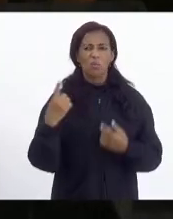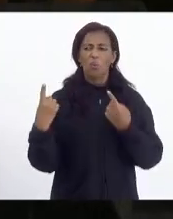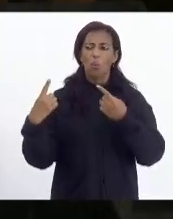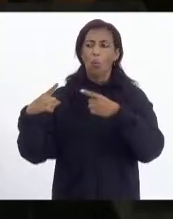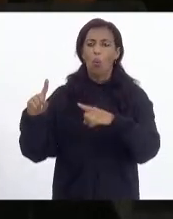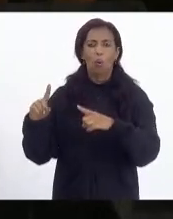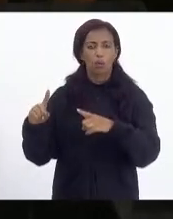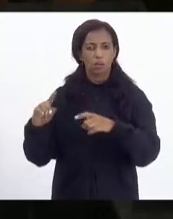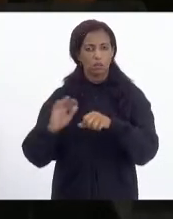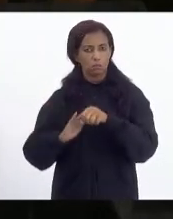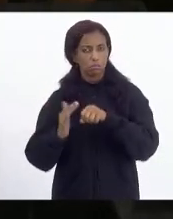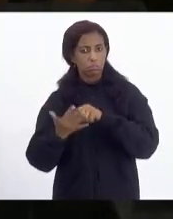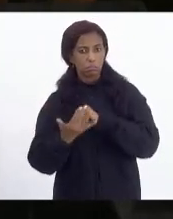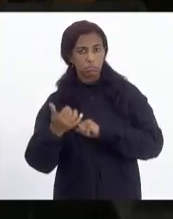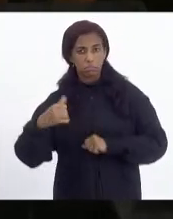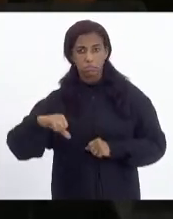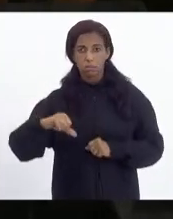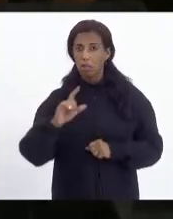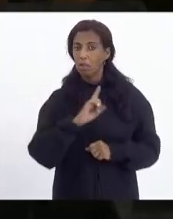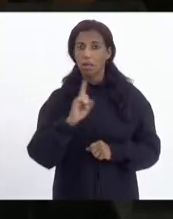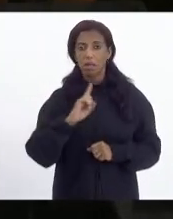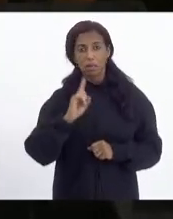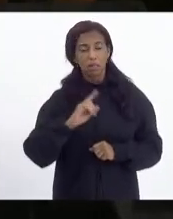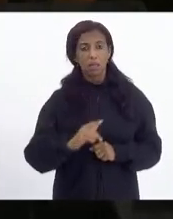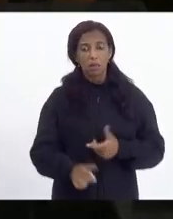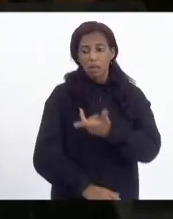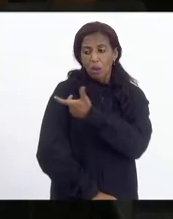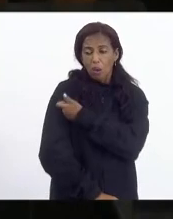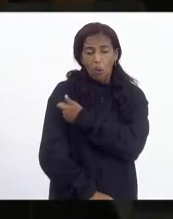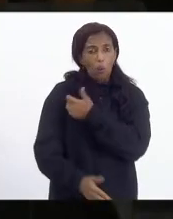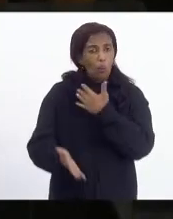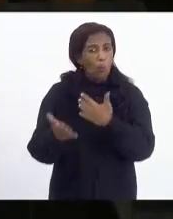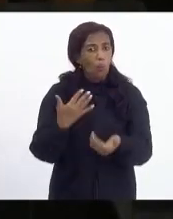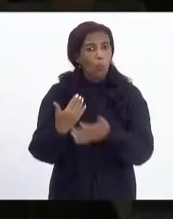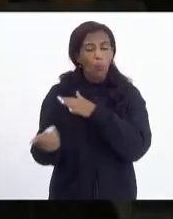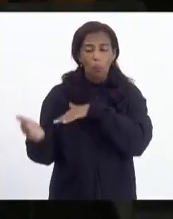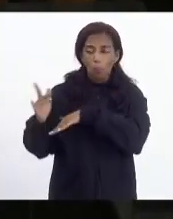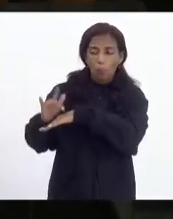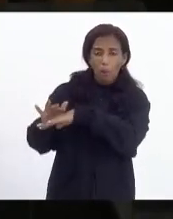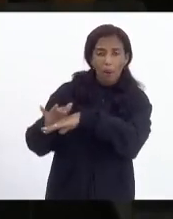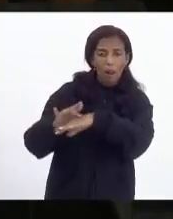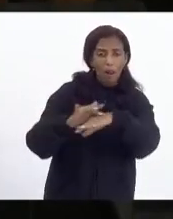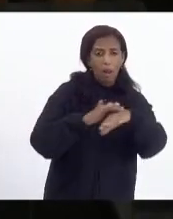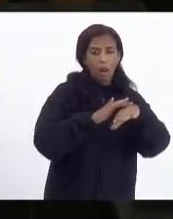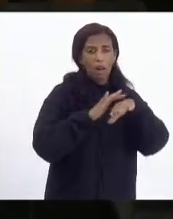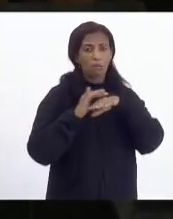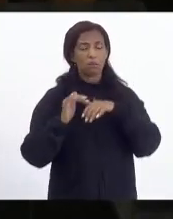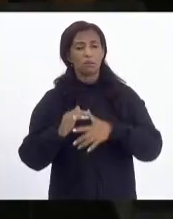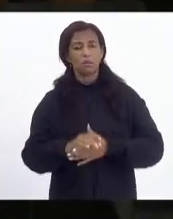a corridinha não a vacinação contra qualquer doença